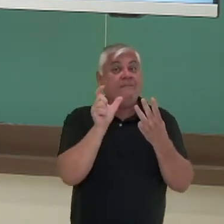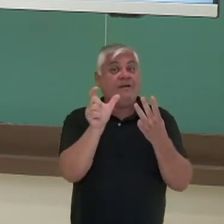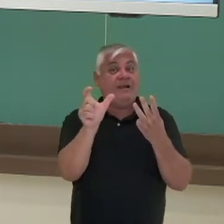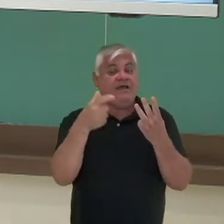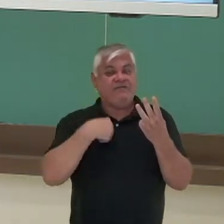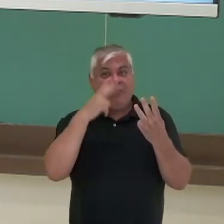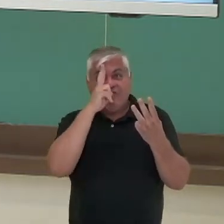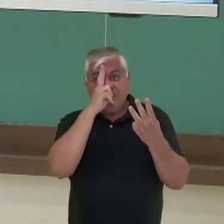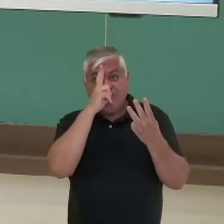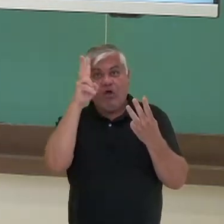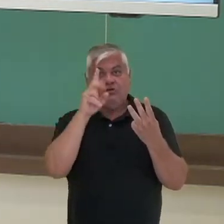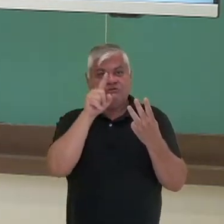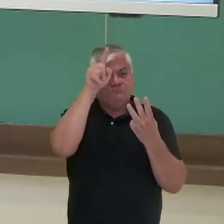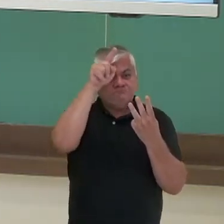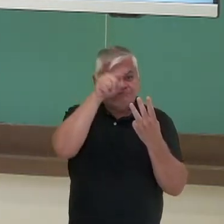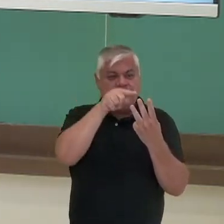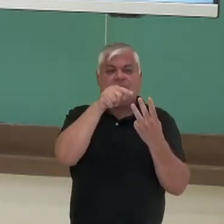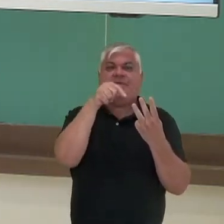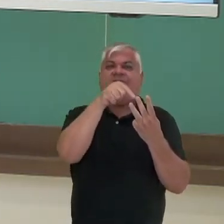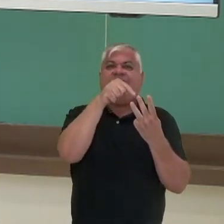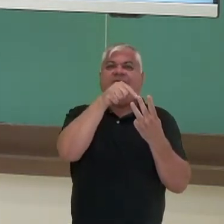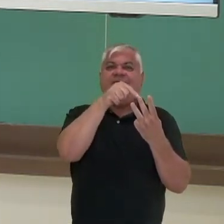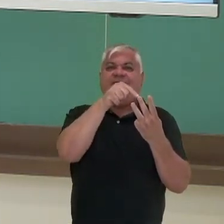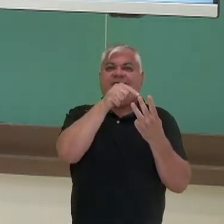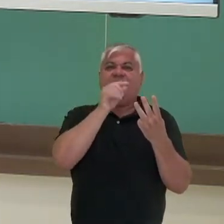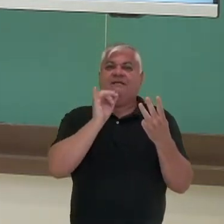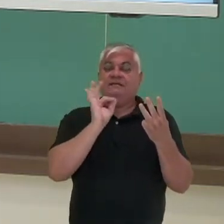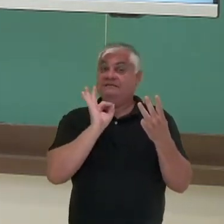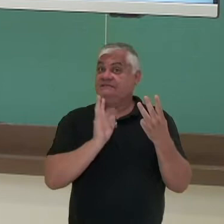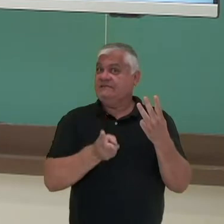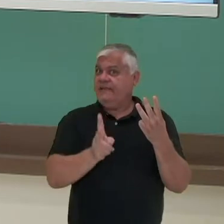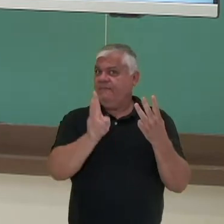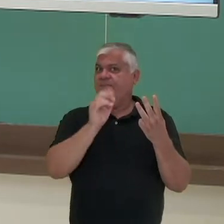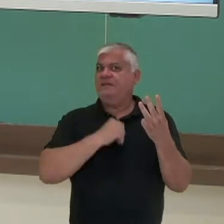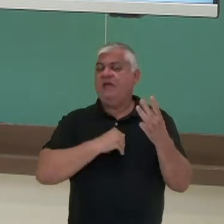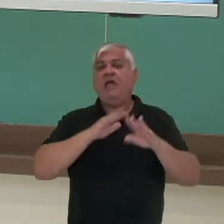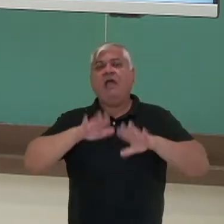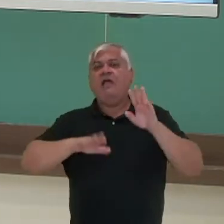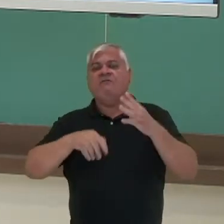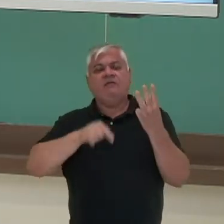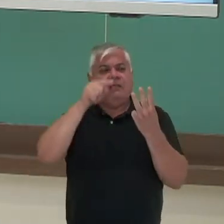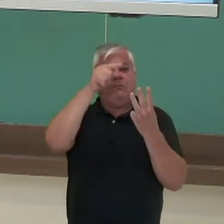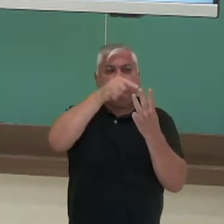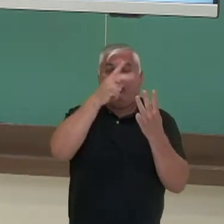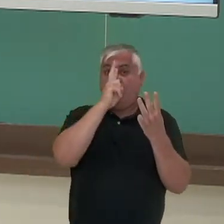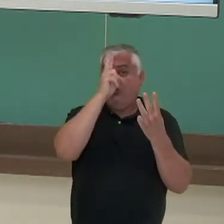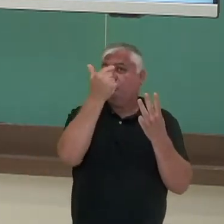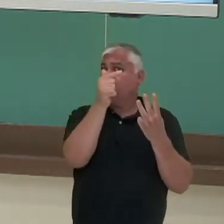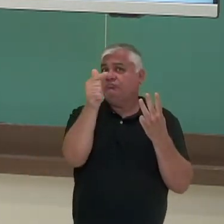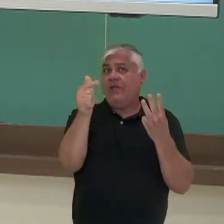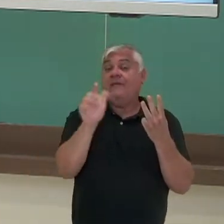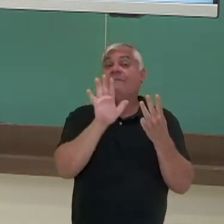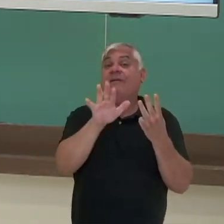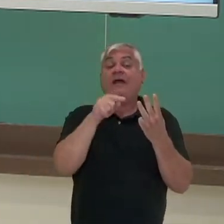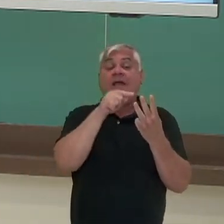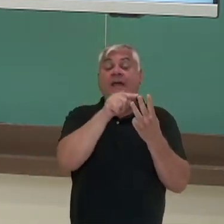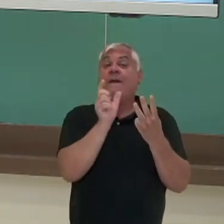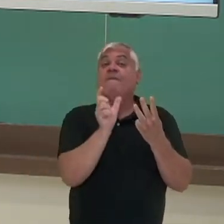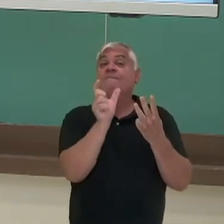o acento gráfico ou não, tá? Às vezes eu não tenho acento gráfico, mas eu tenho